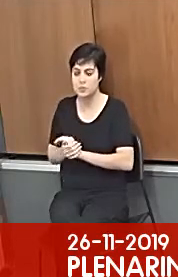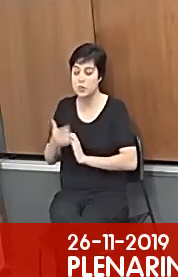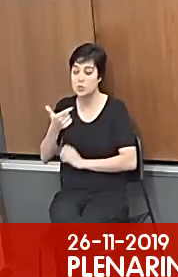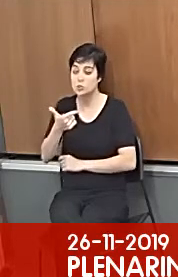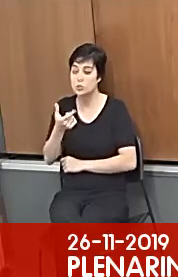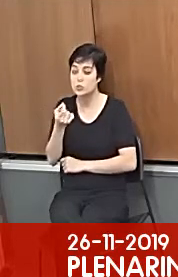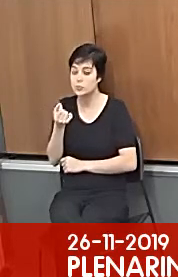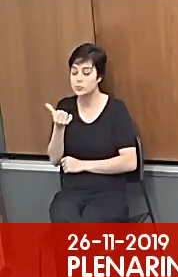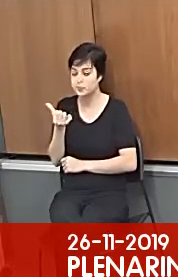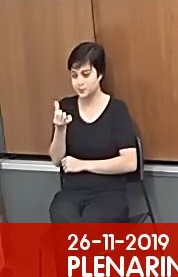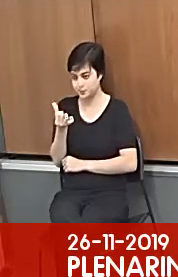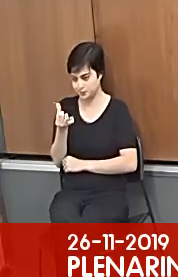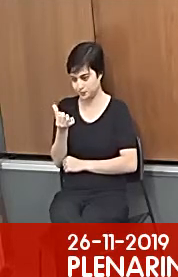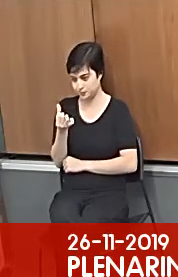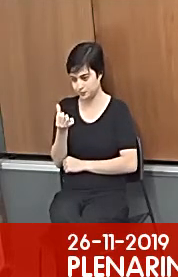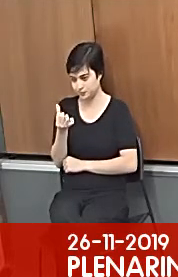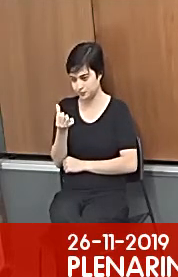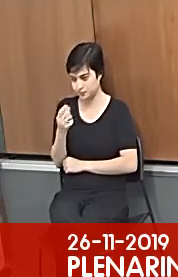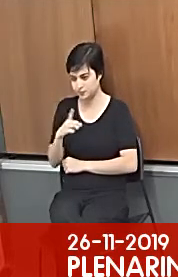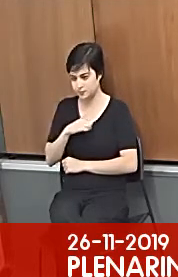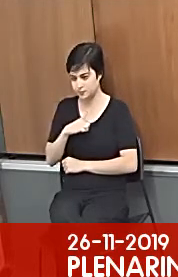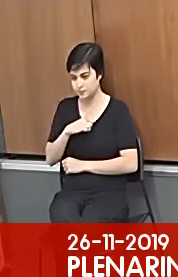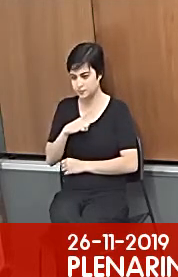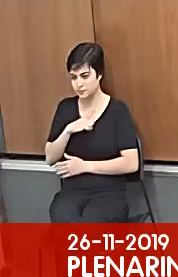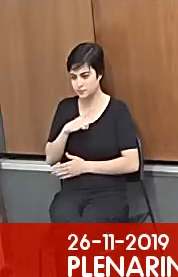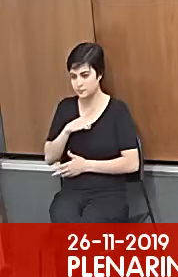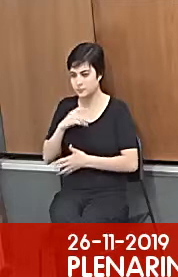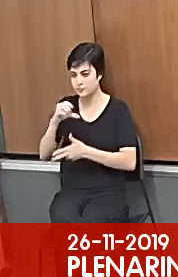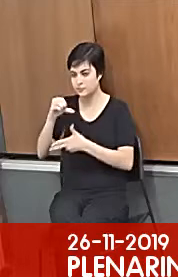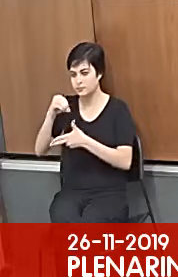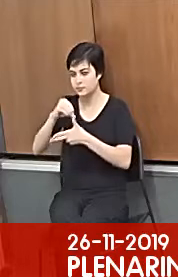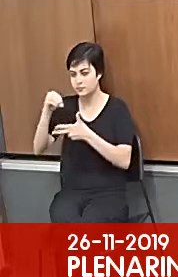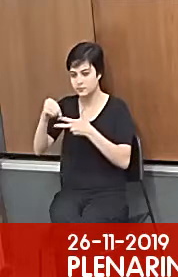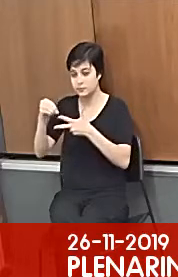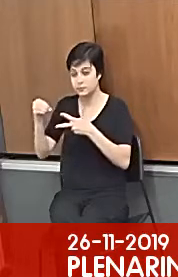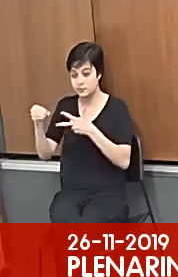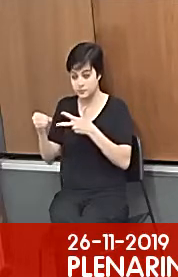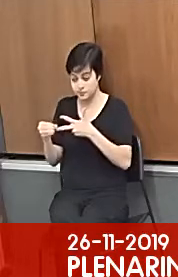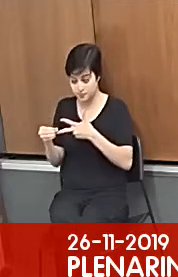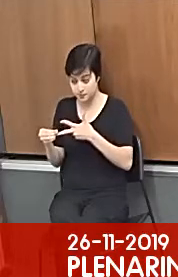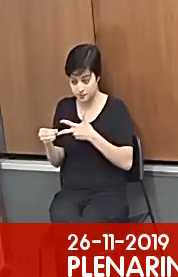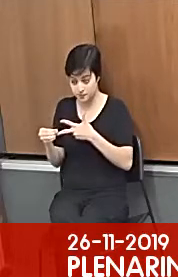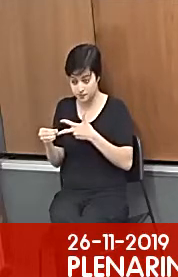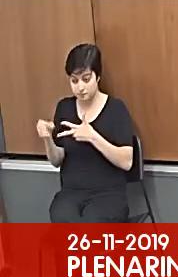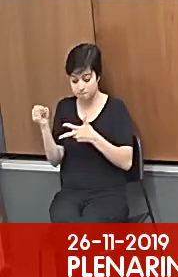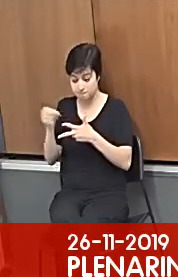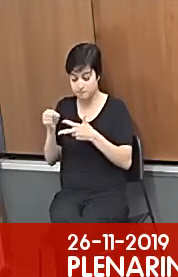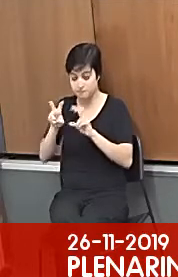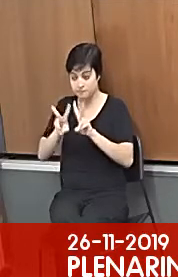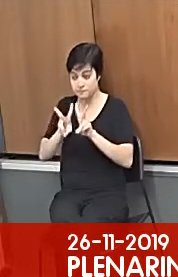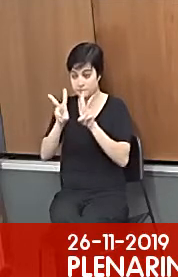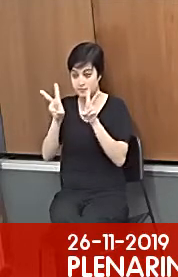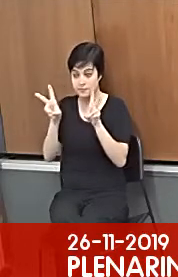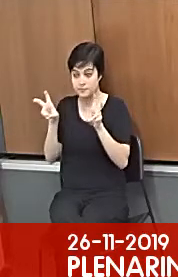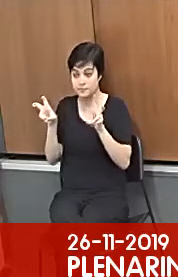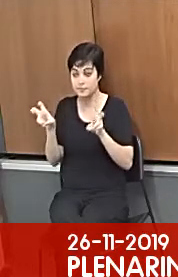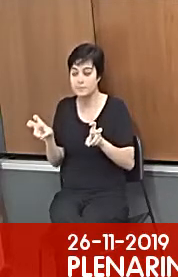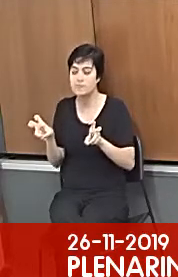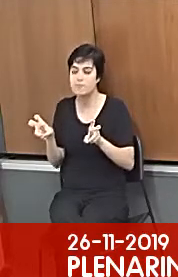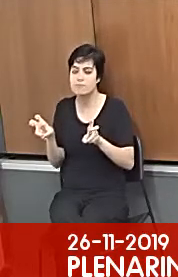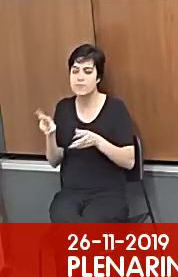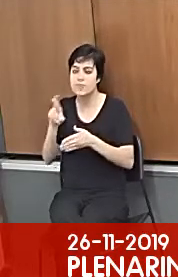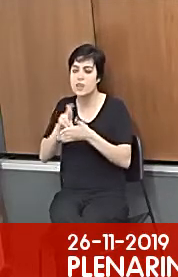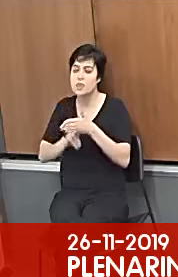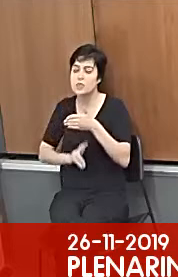2016, o Exame Nacional do Ensino Médio, o Enem, trouxe na sua temática de redação